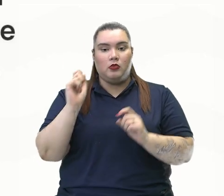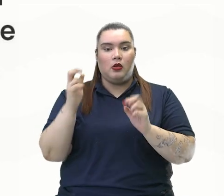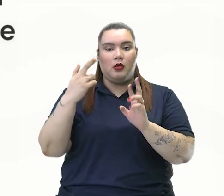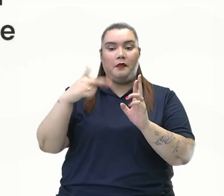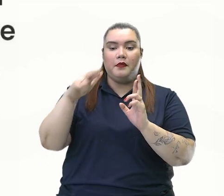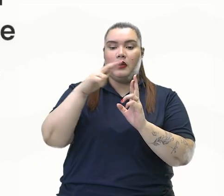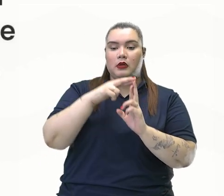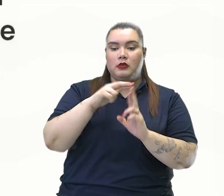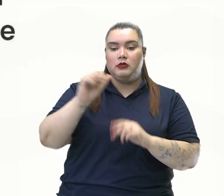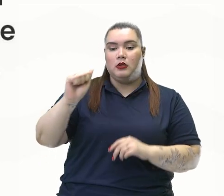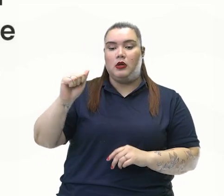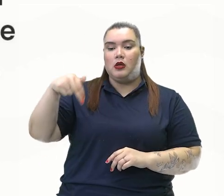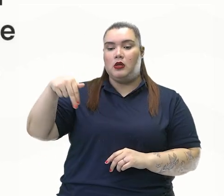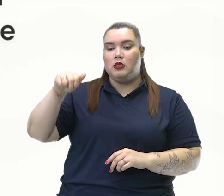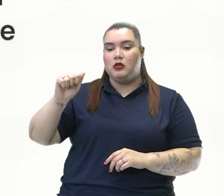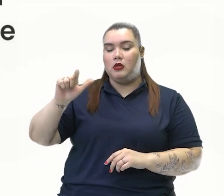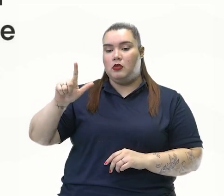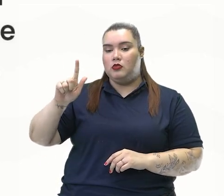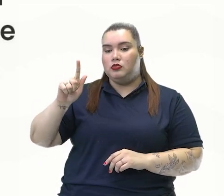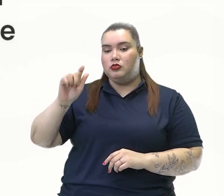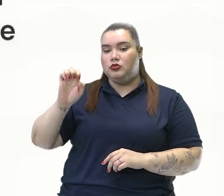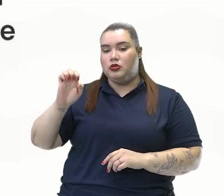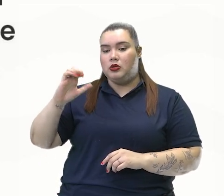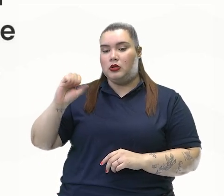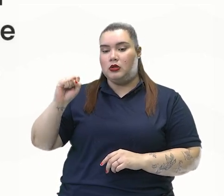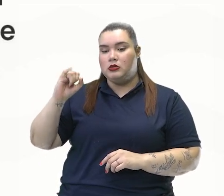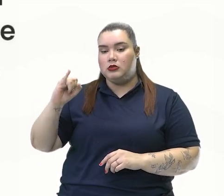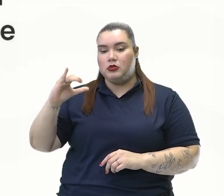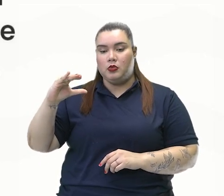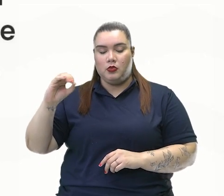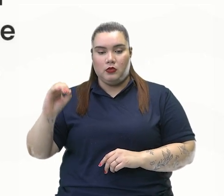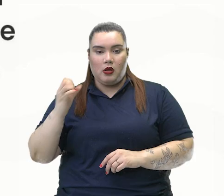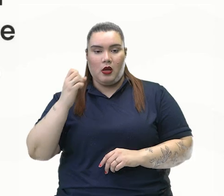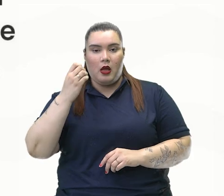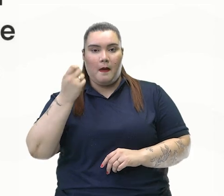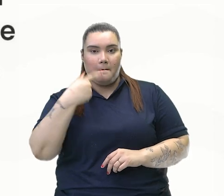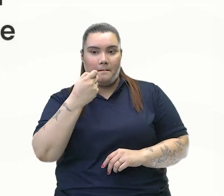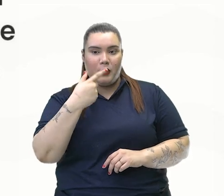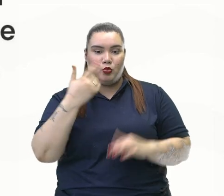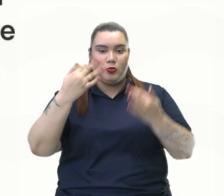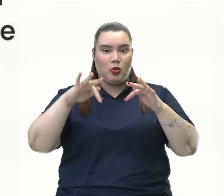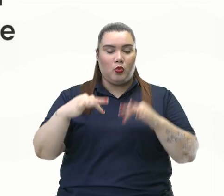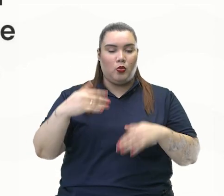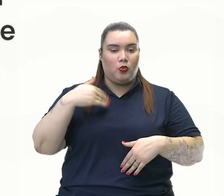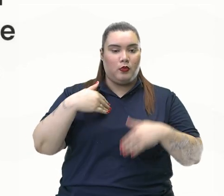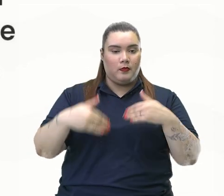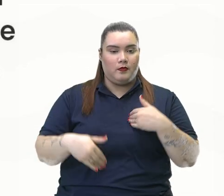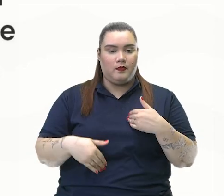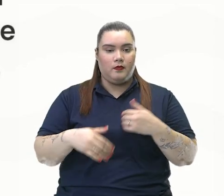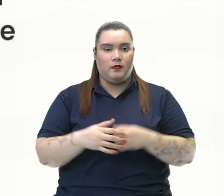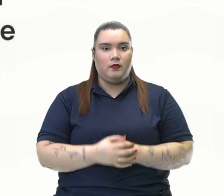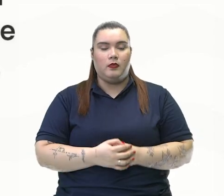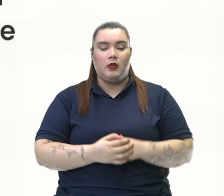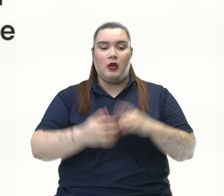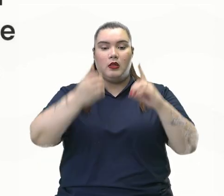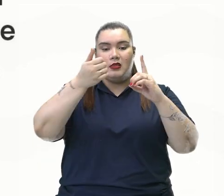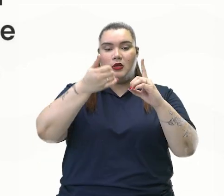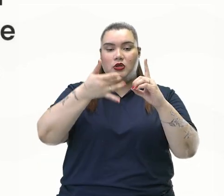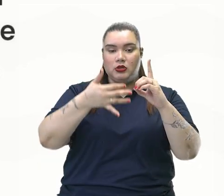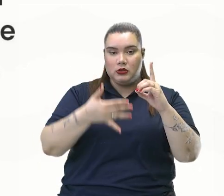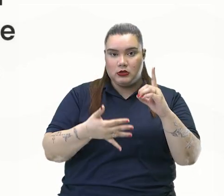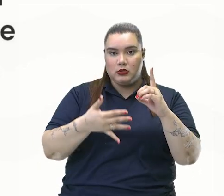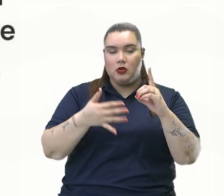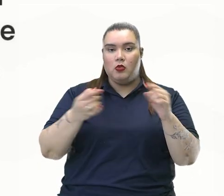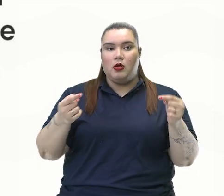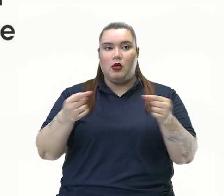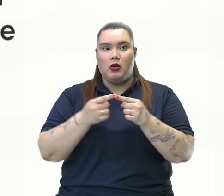um analgesic, que é um analgésico, tá? Remédio para dor. Description. Description é a